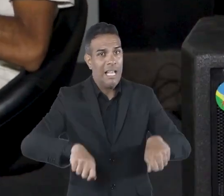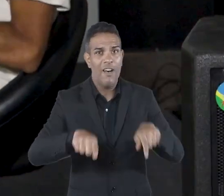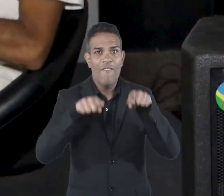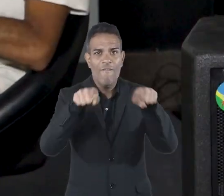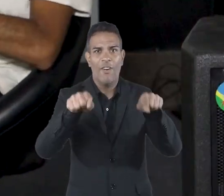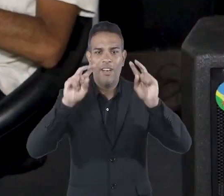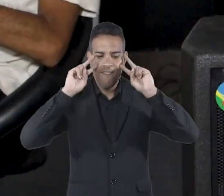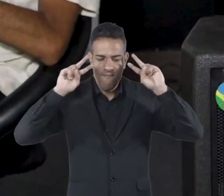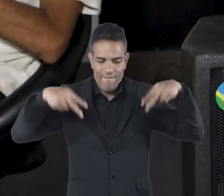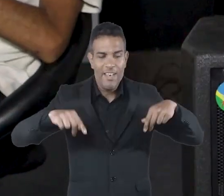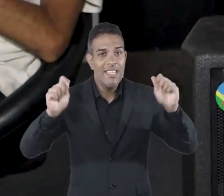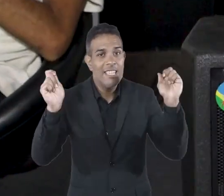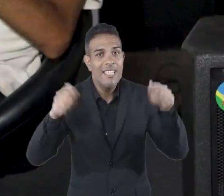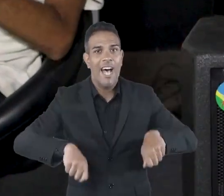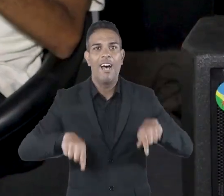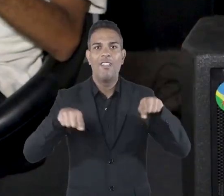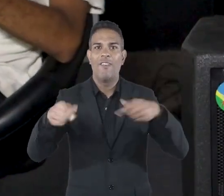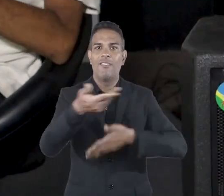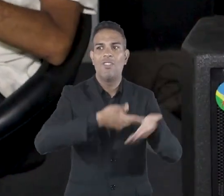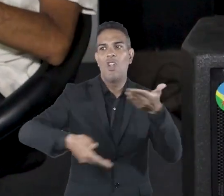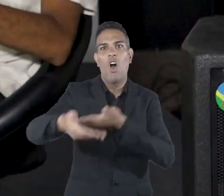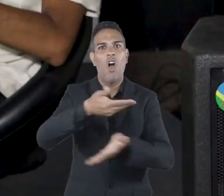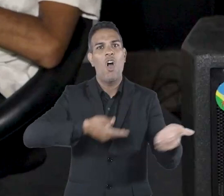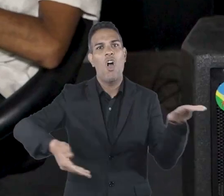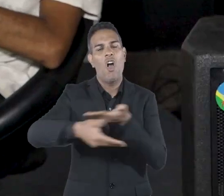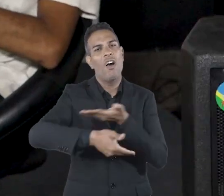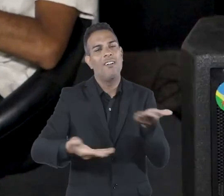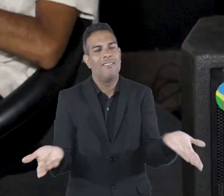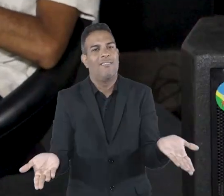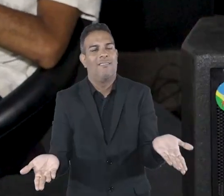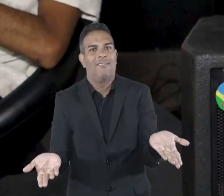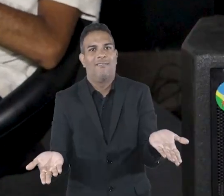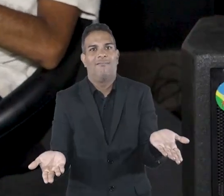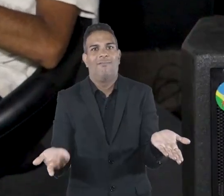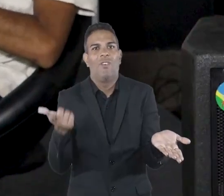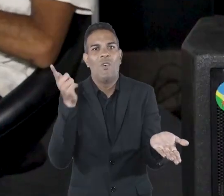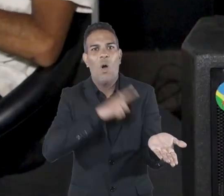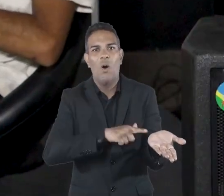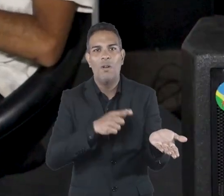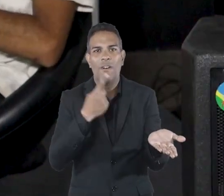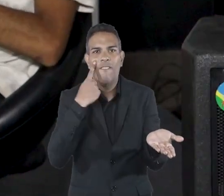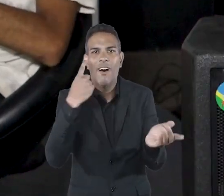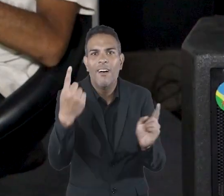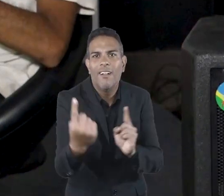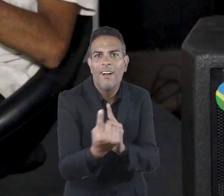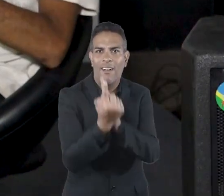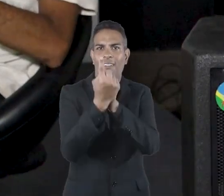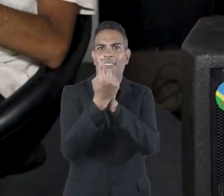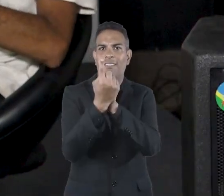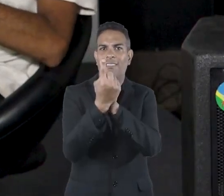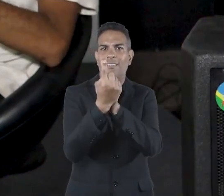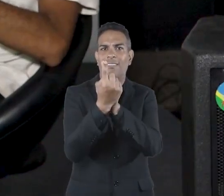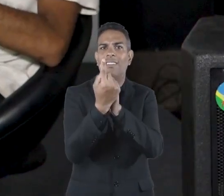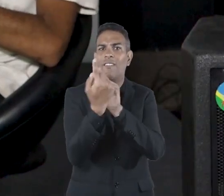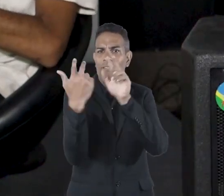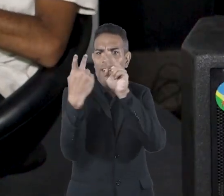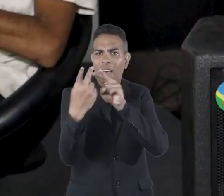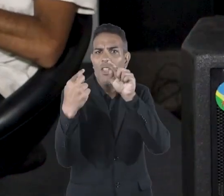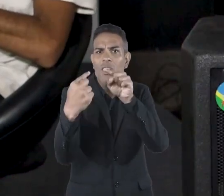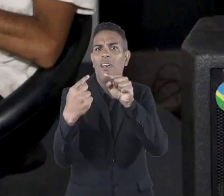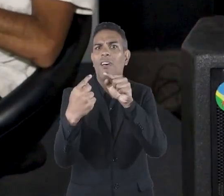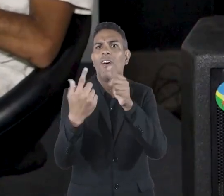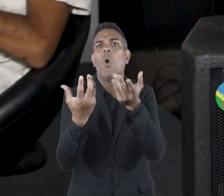Porque existe potencial, porque você vai enxergar o potencial, você tendo essa troca, é muito na cara, tipo, você para com uma